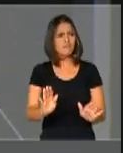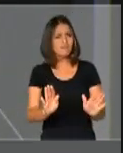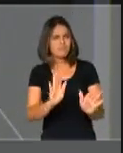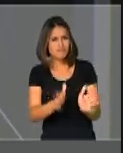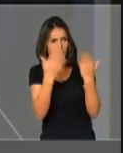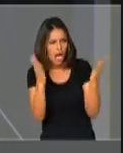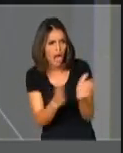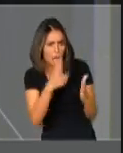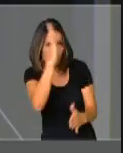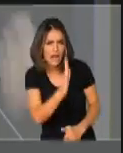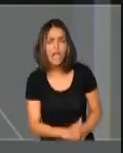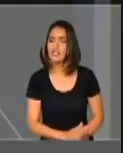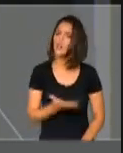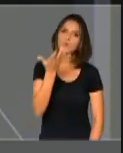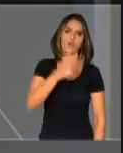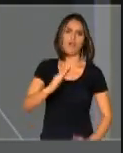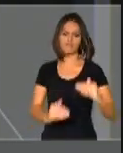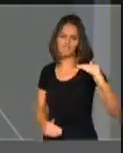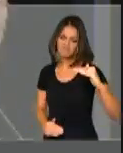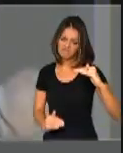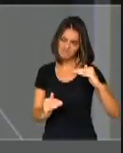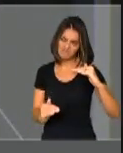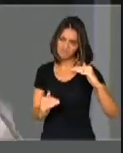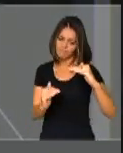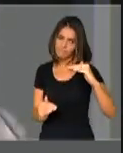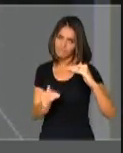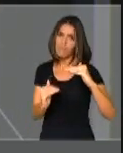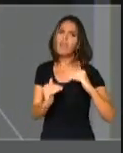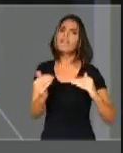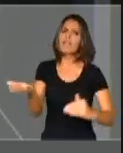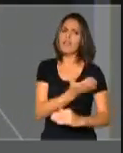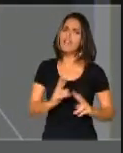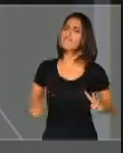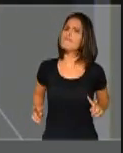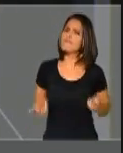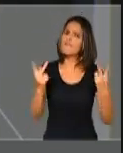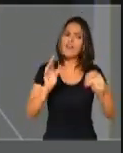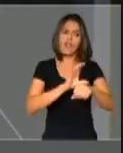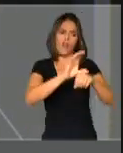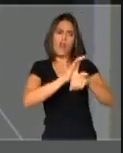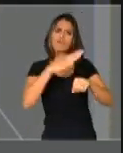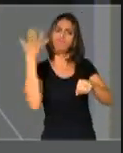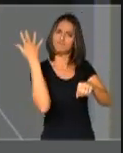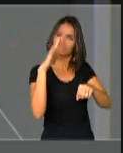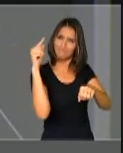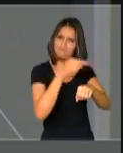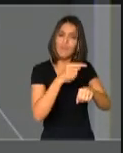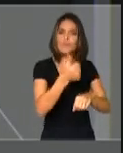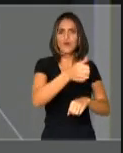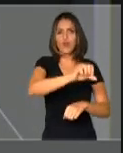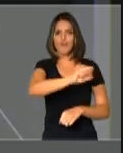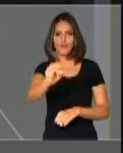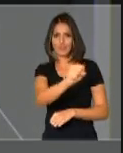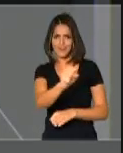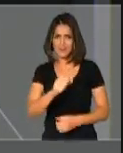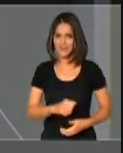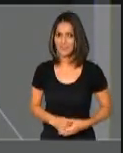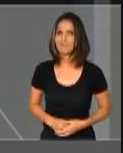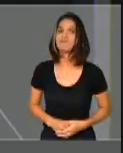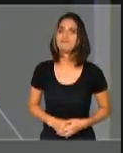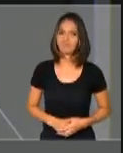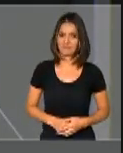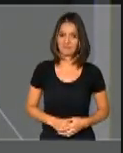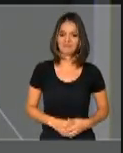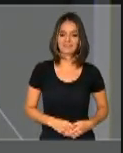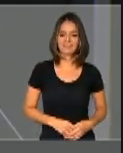pobre, não queremos um país com desigualdade social. E sim, viva a Constituição Federal de 1988.